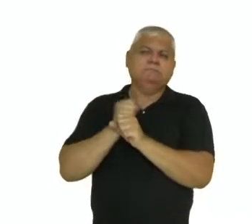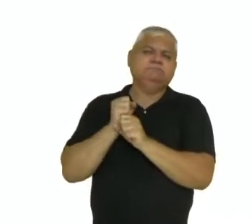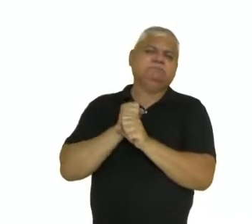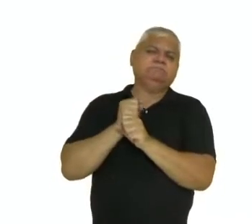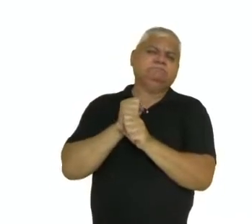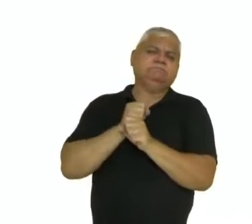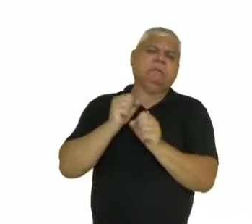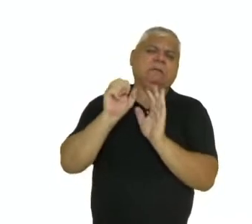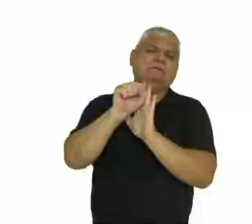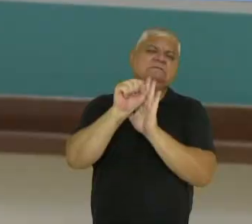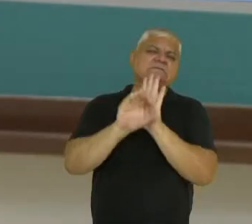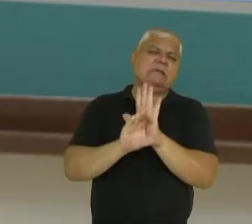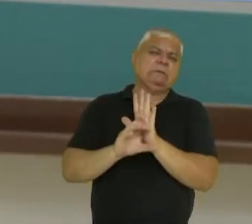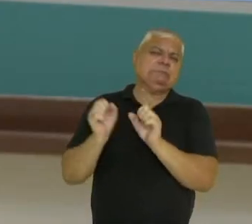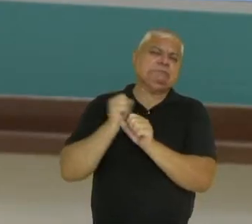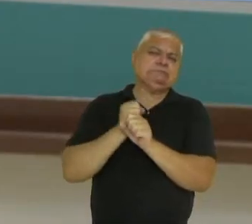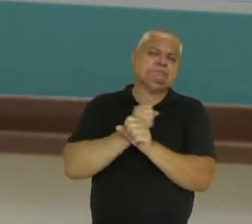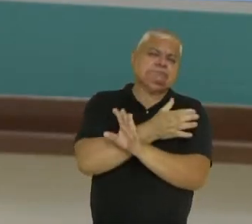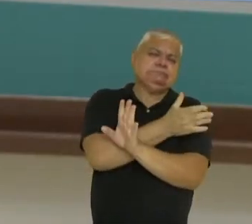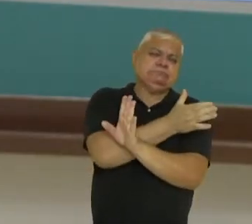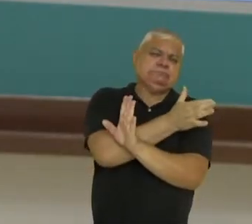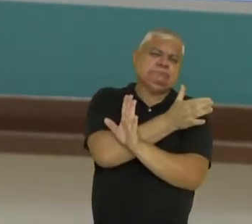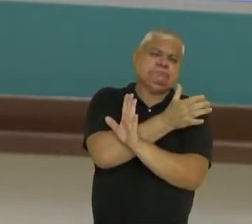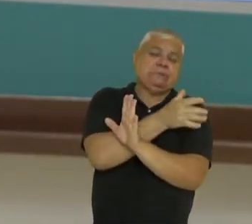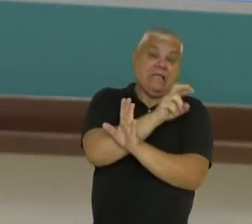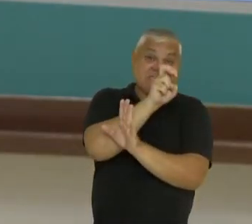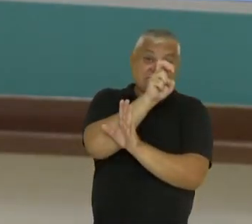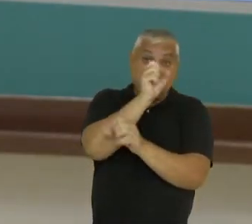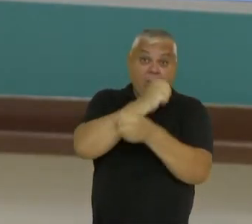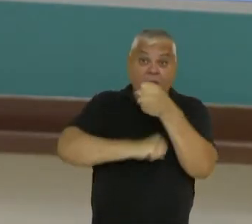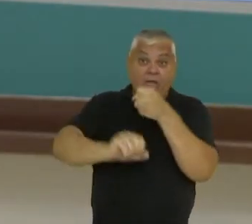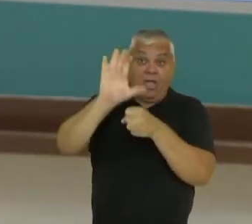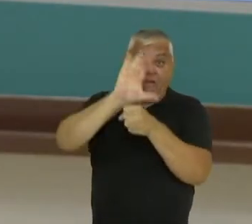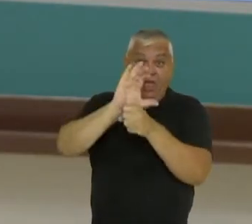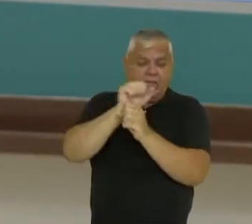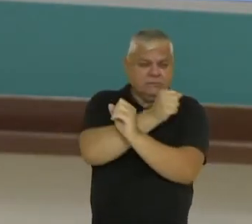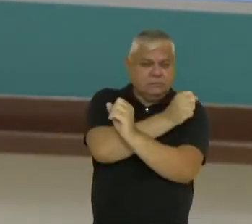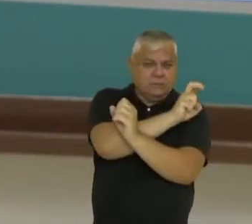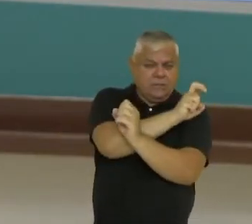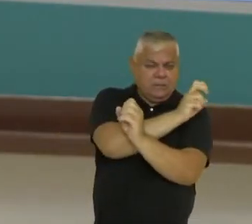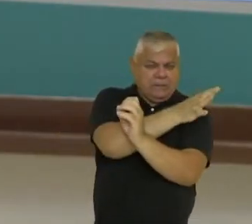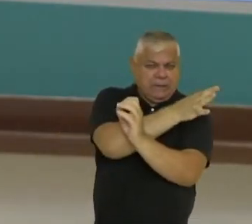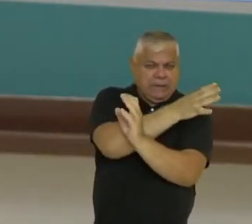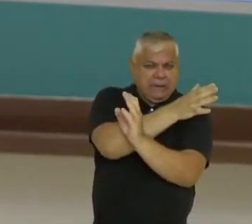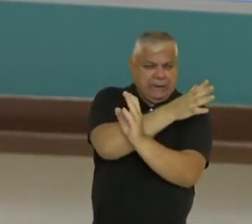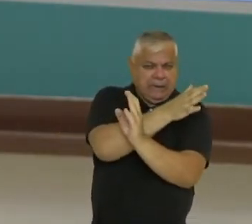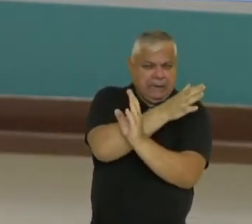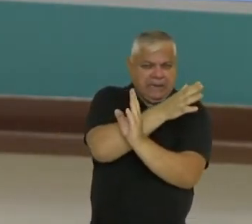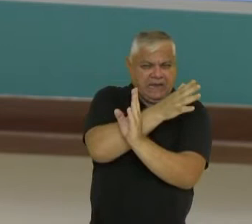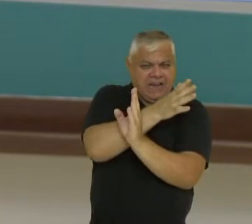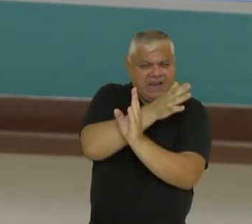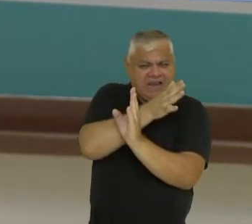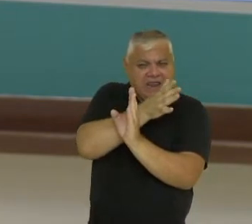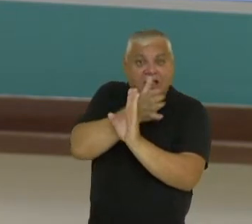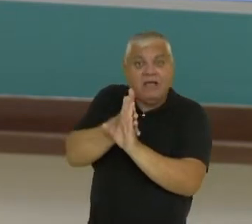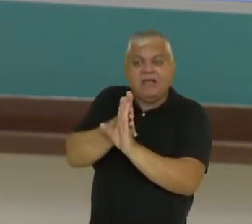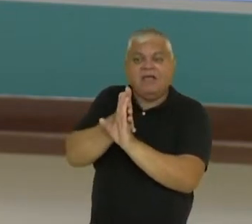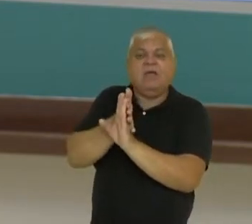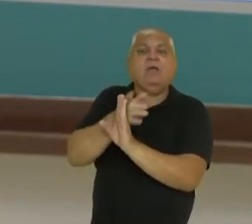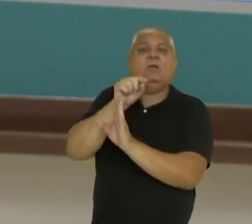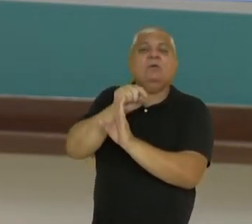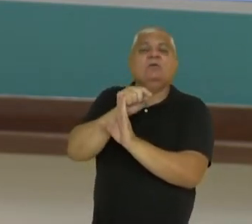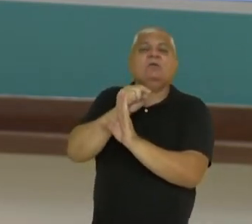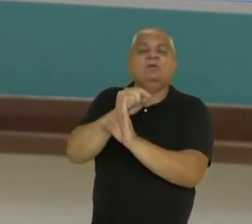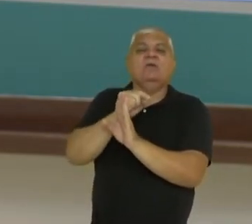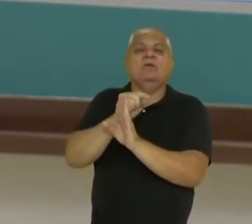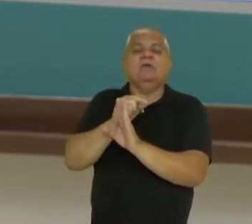Então, começou lá, no século V a.C., esses primeiros pensamentos dos filósofos, e foi indo aí até praticamente o começo